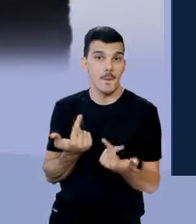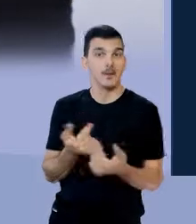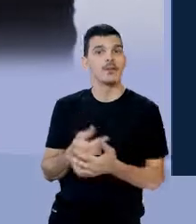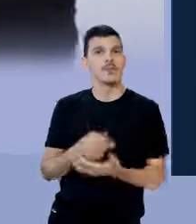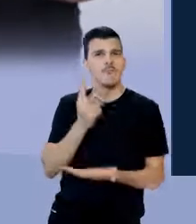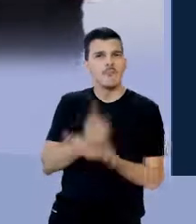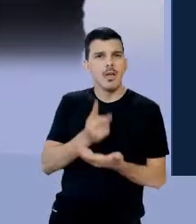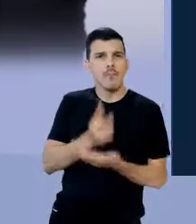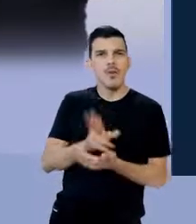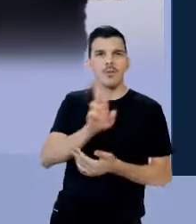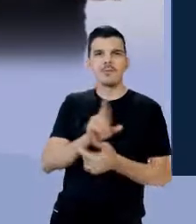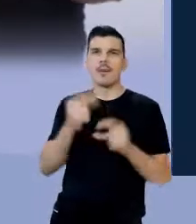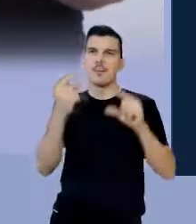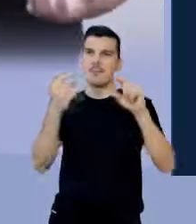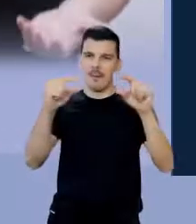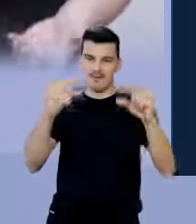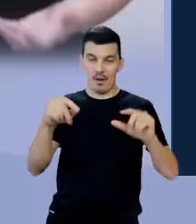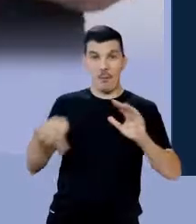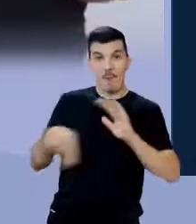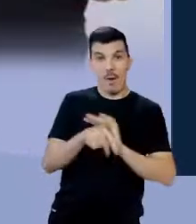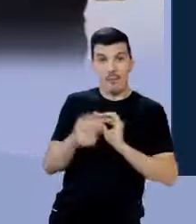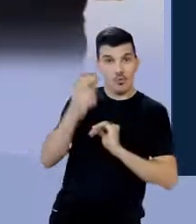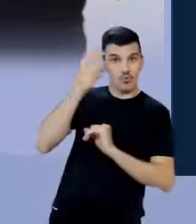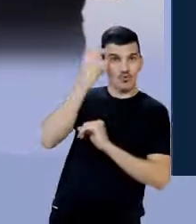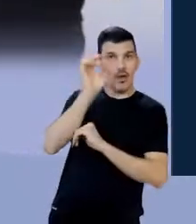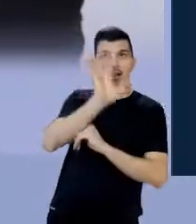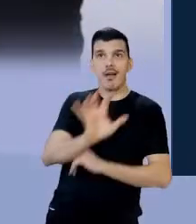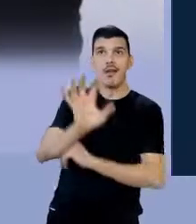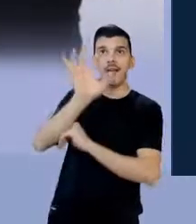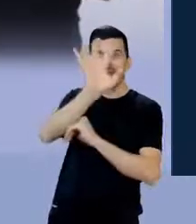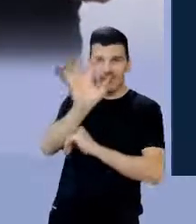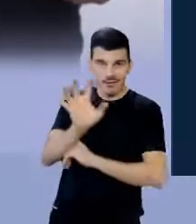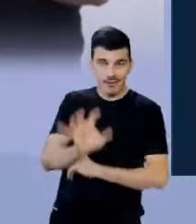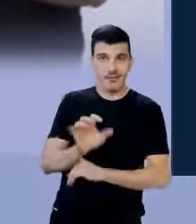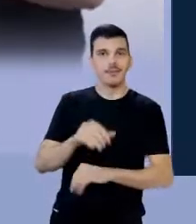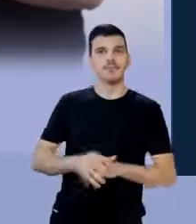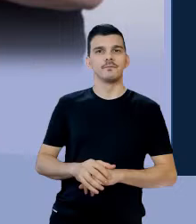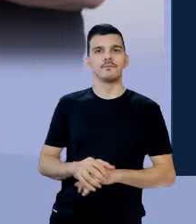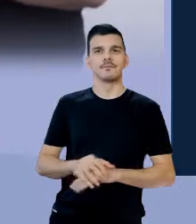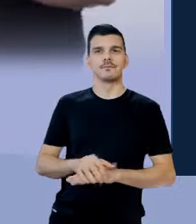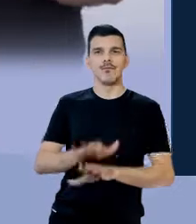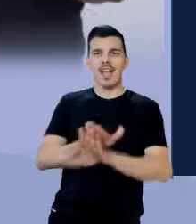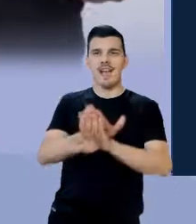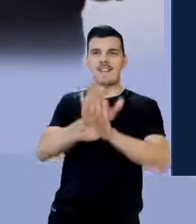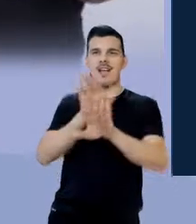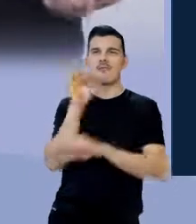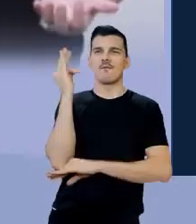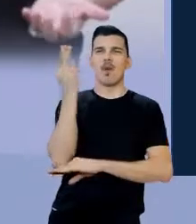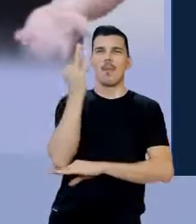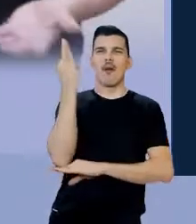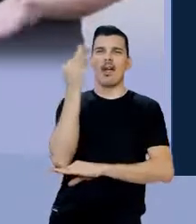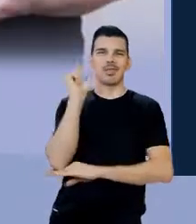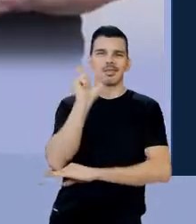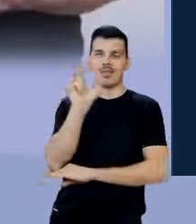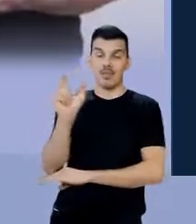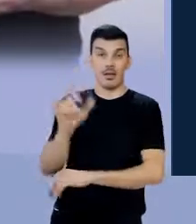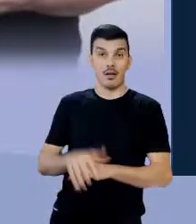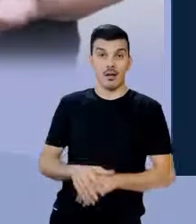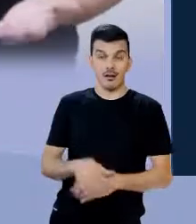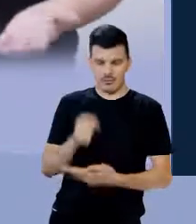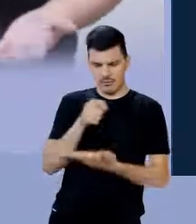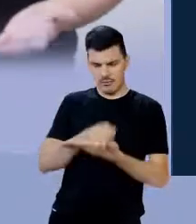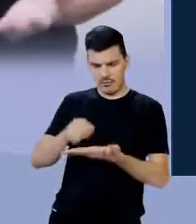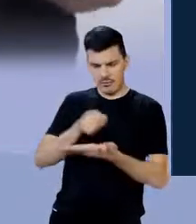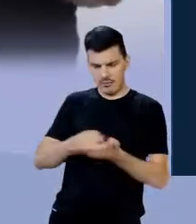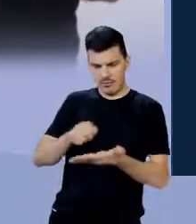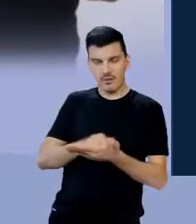Mesmo usando expressões regionais, afastando-se do coloquialismo, a